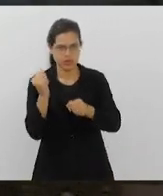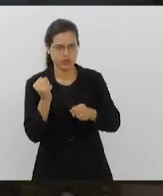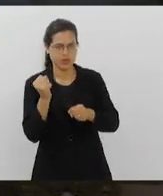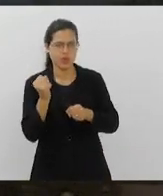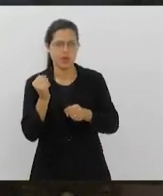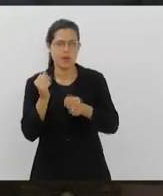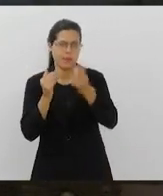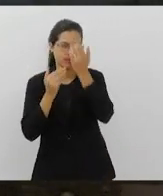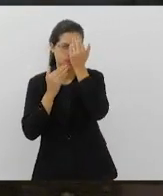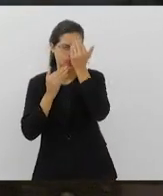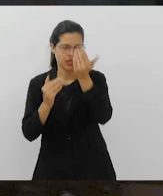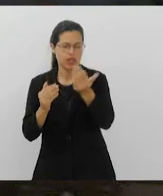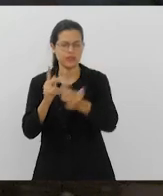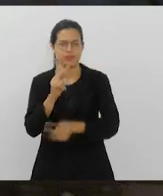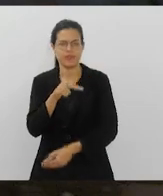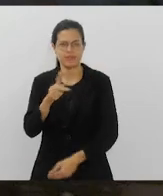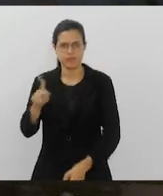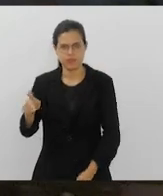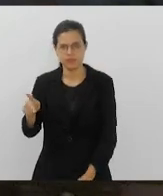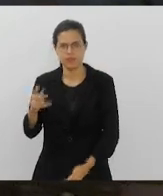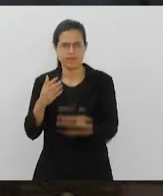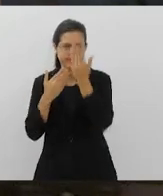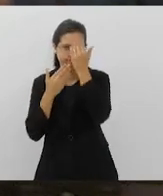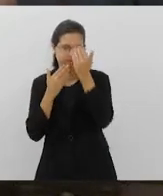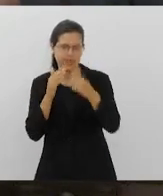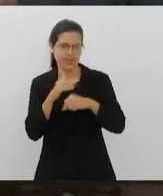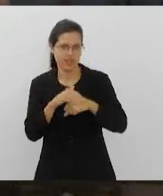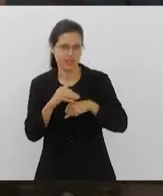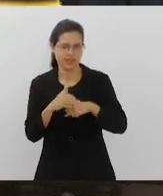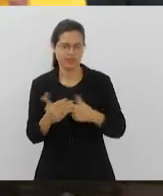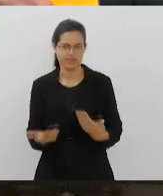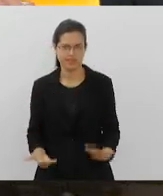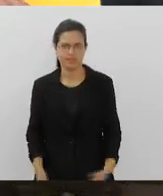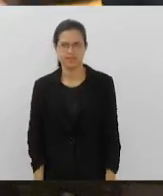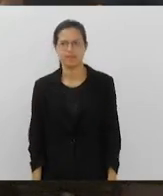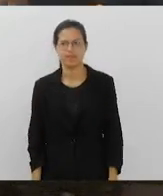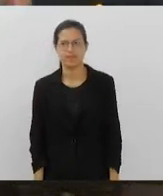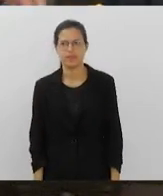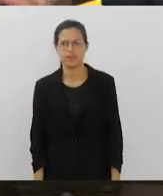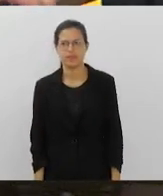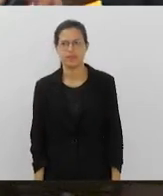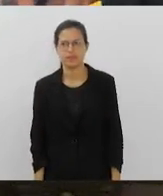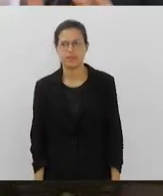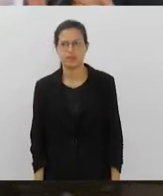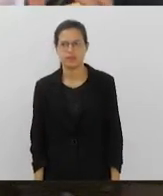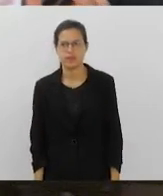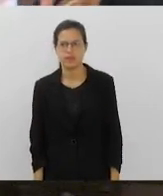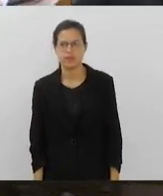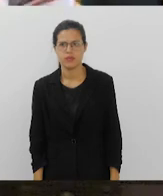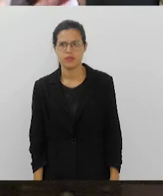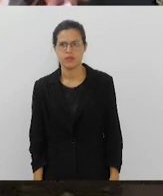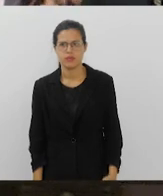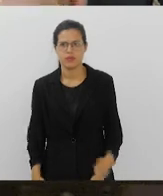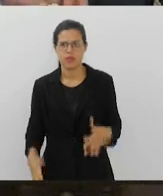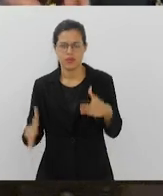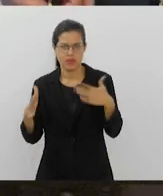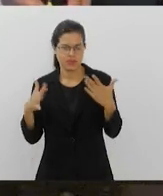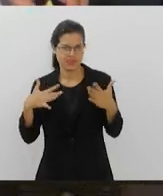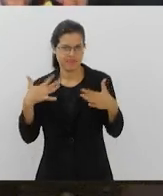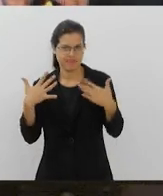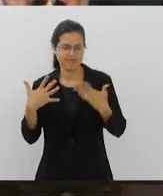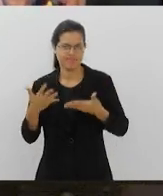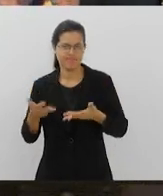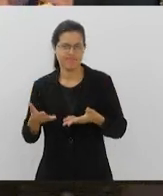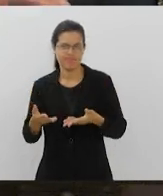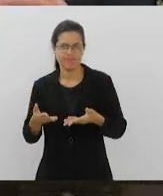Mansueto. Obrigado pelo carinho. Uma honra. Bem, com muita alegria aqui, recebo,